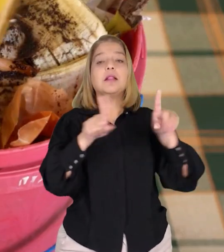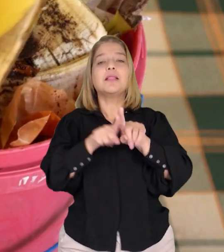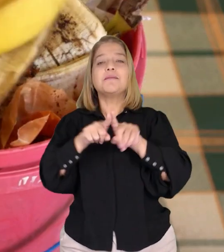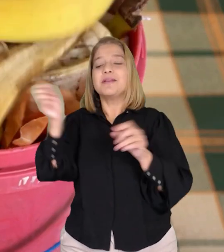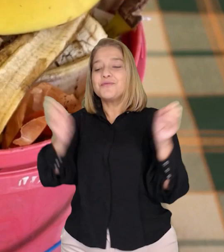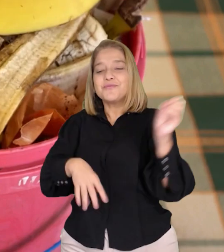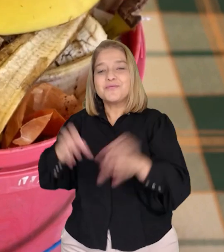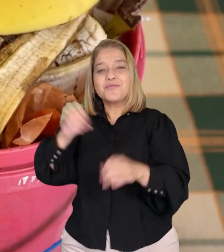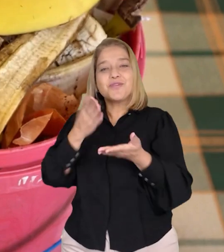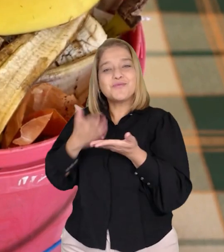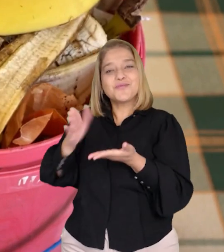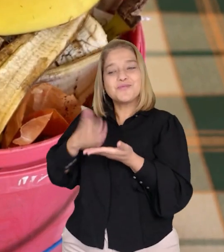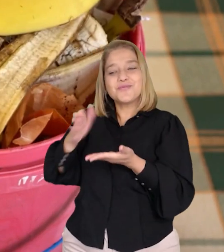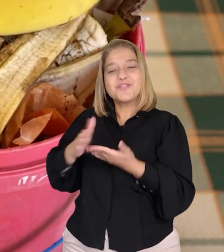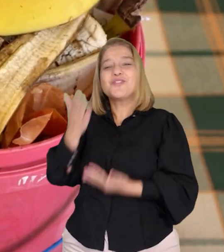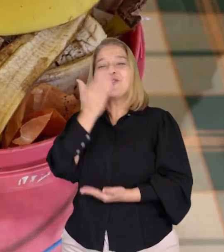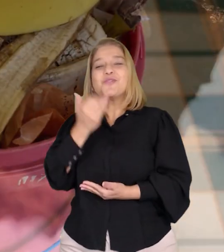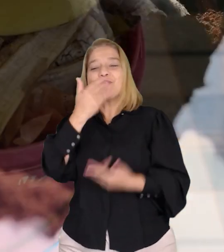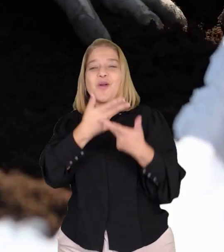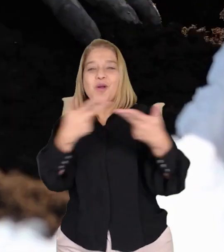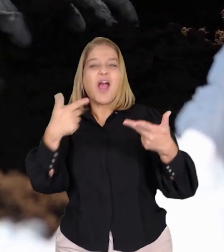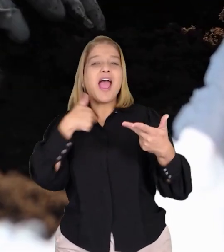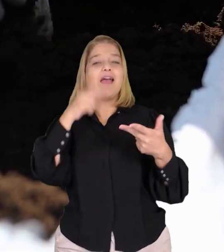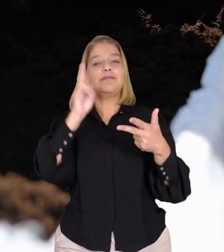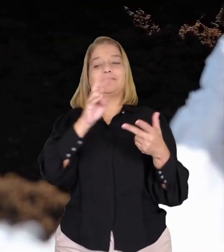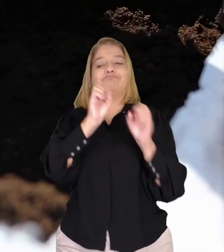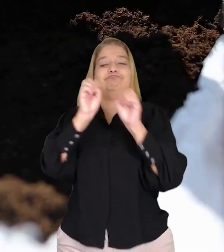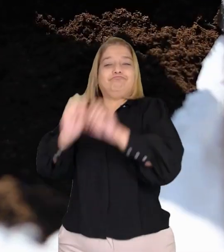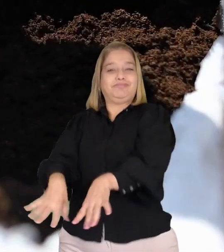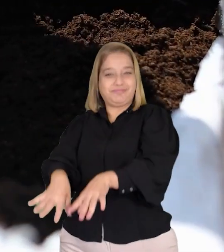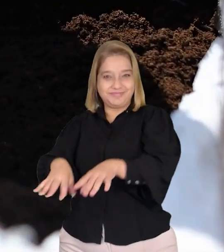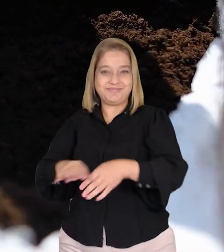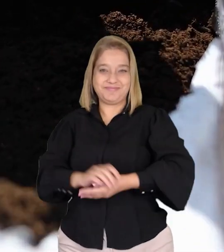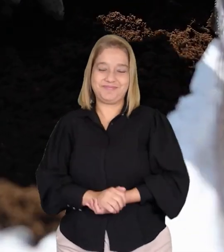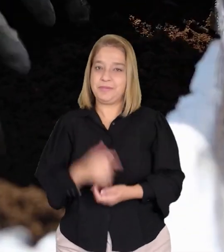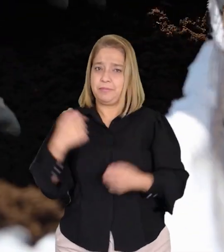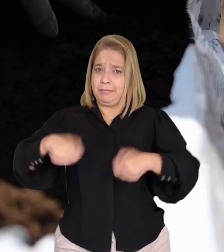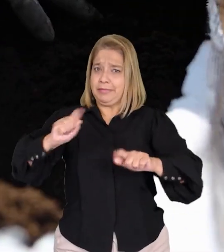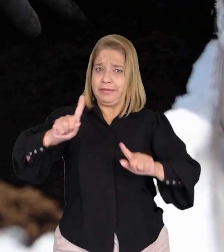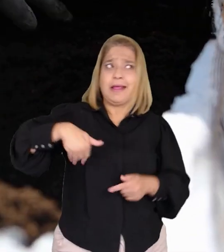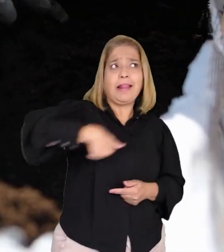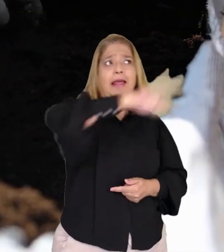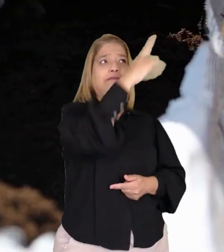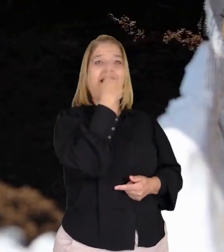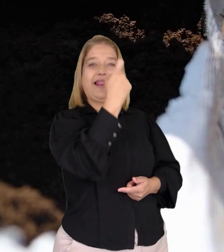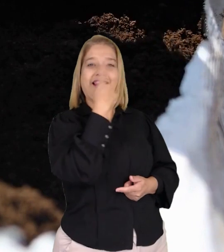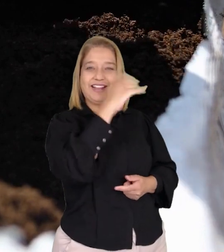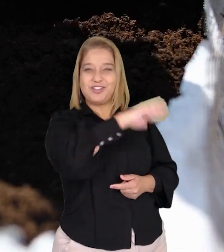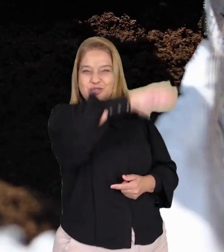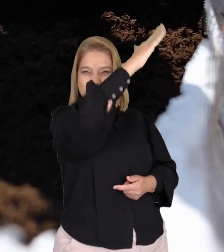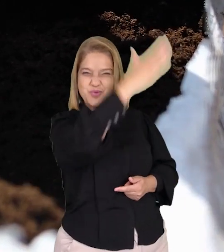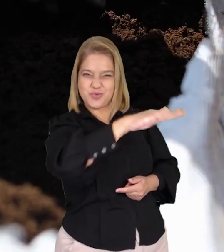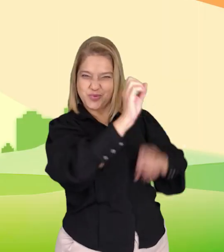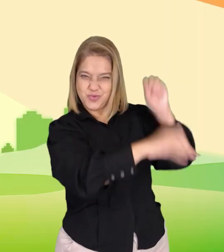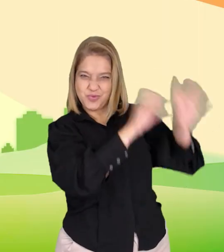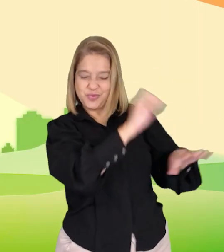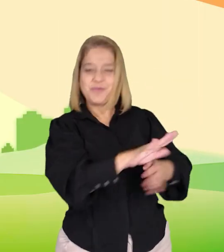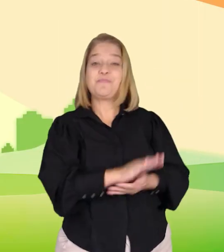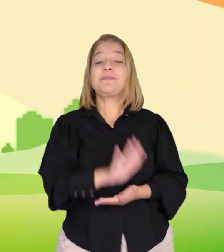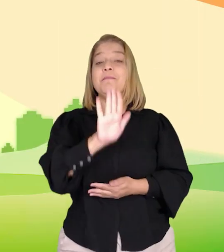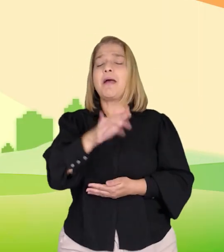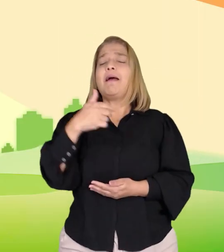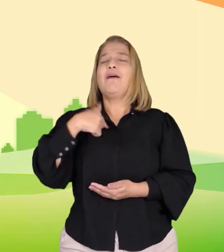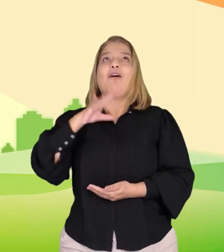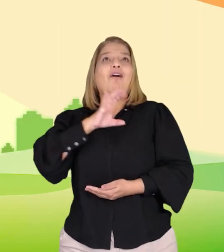compostagem do resíduo orgânico que eu deixei de mandar para o aterro. Ai, gente, eu gosto tanto desse assunto que me